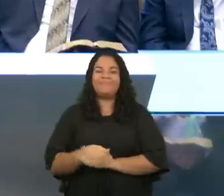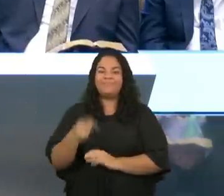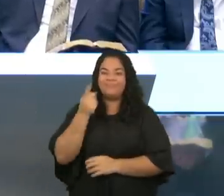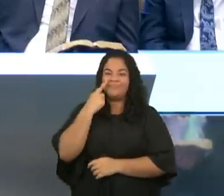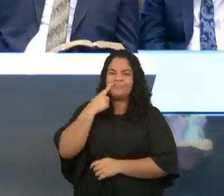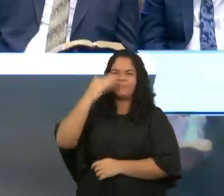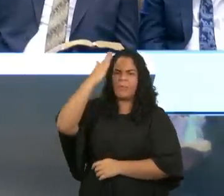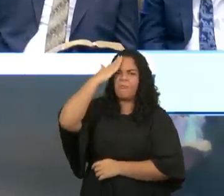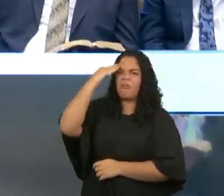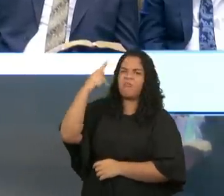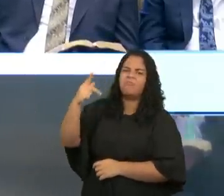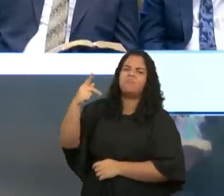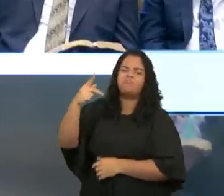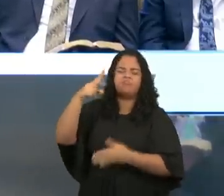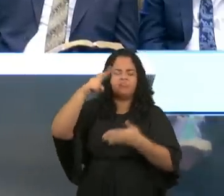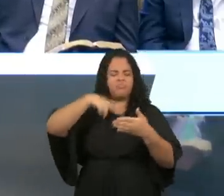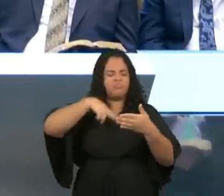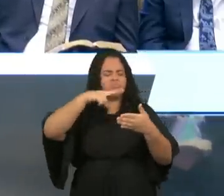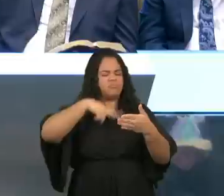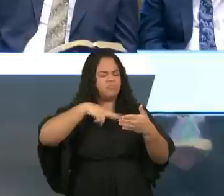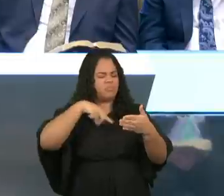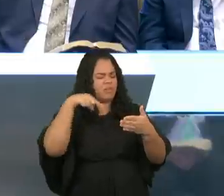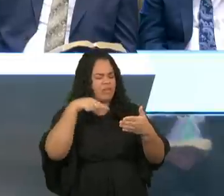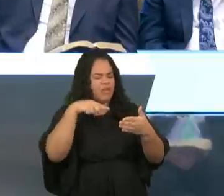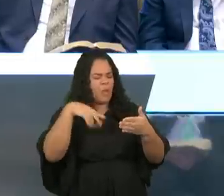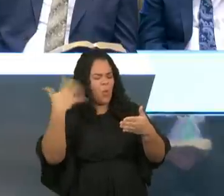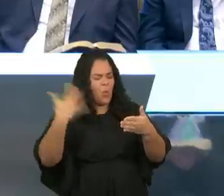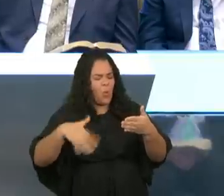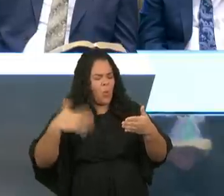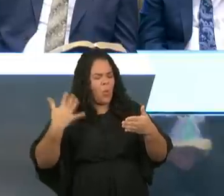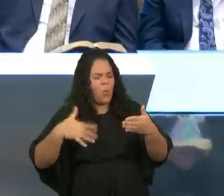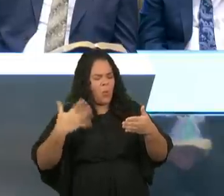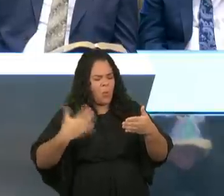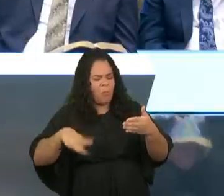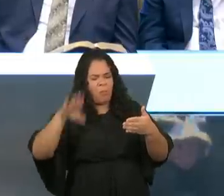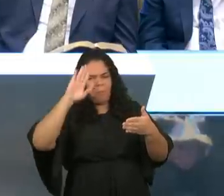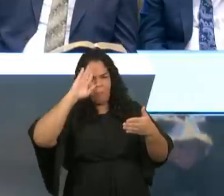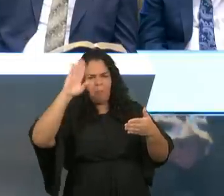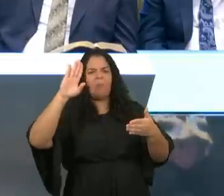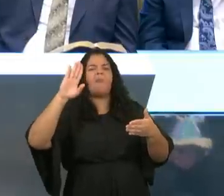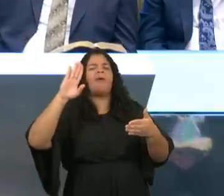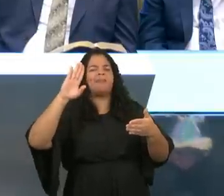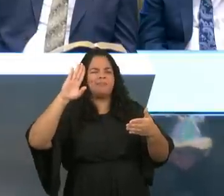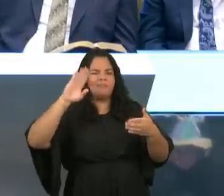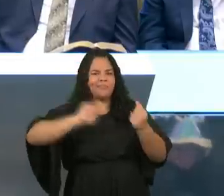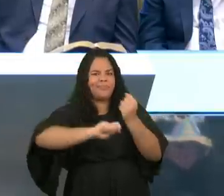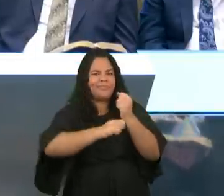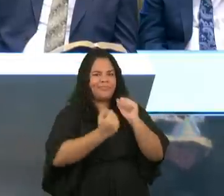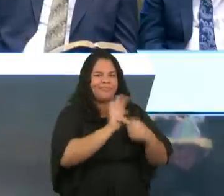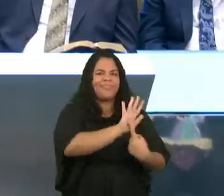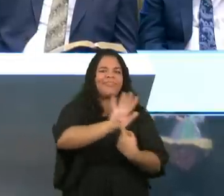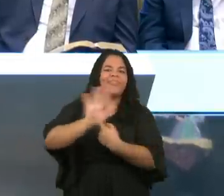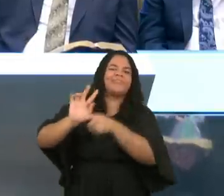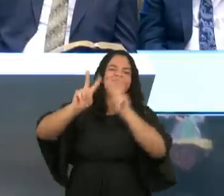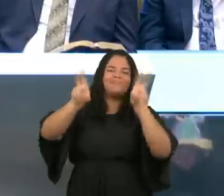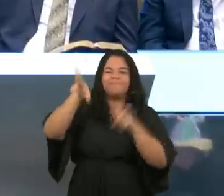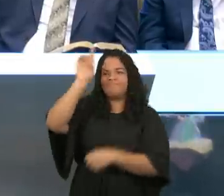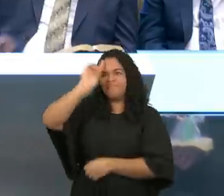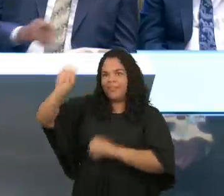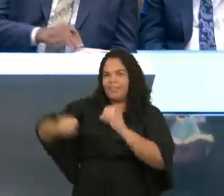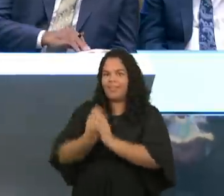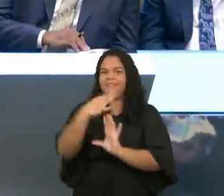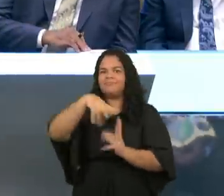encontrei no Antigo Testamento sobre a criação. O poder criativo de Deus. Abra a